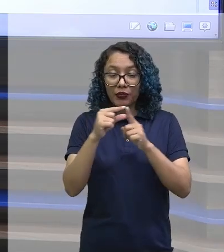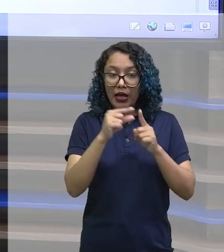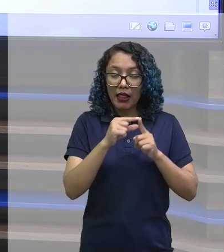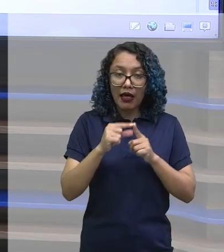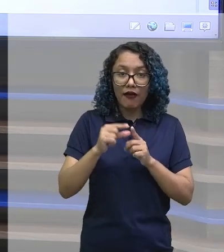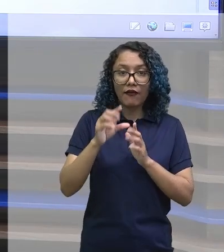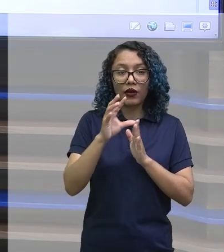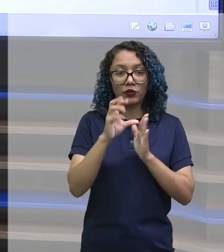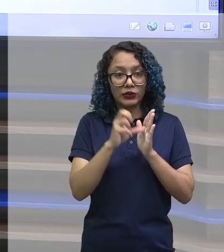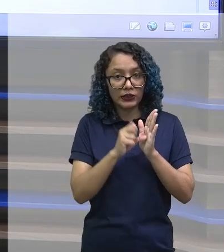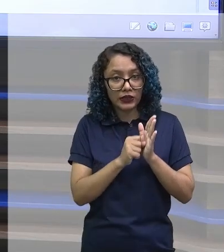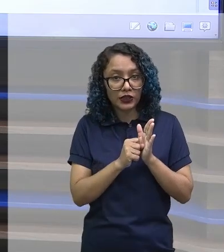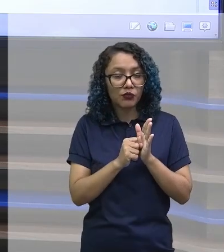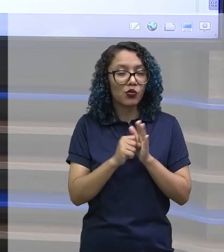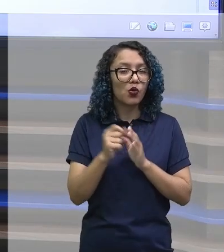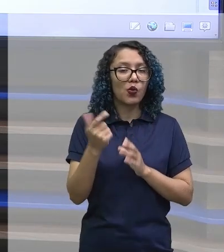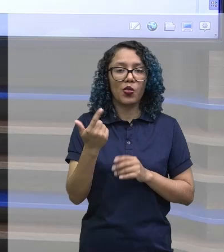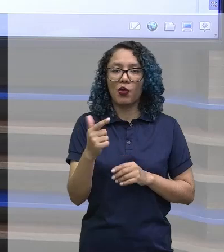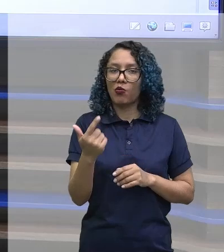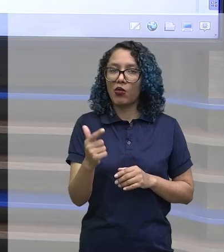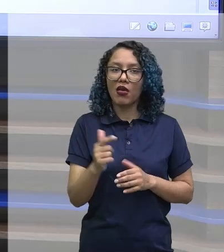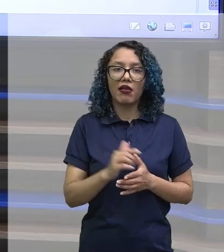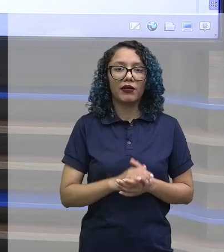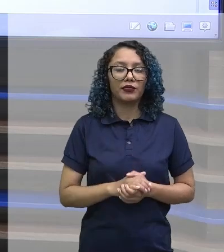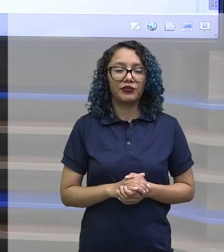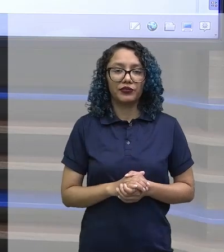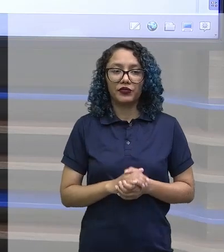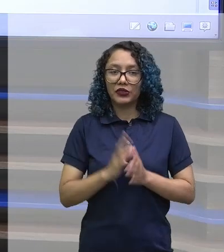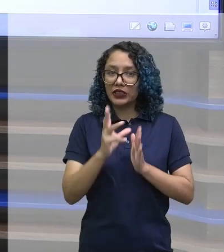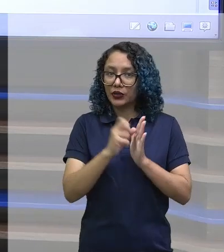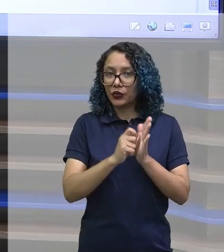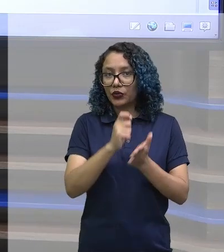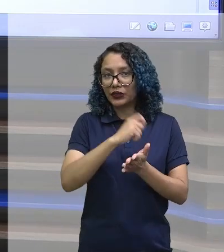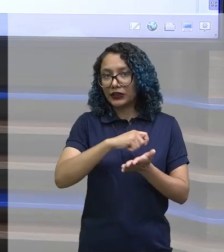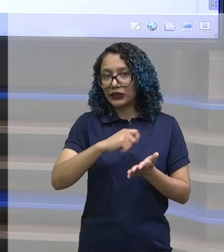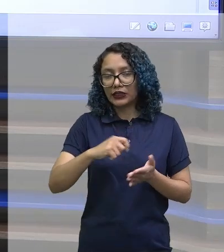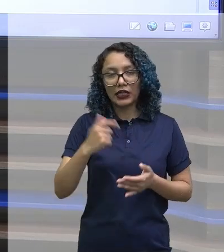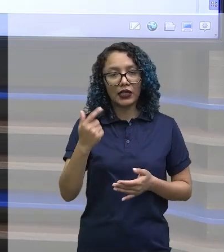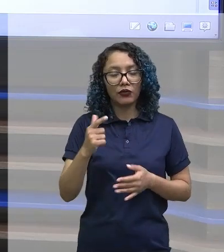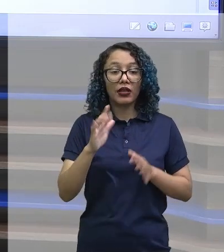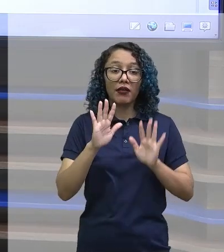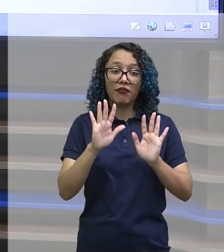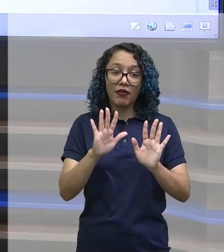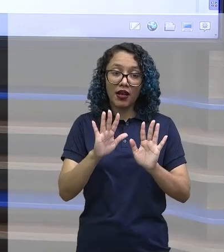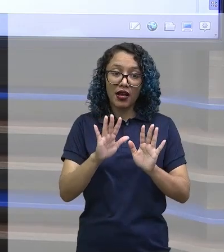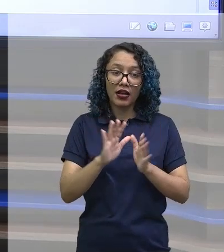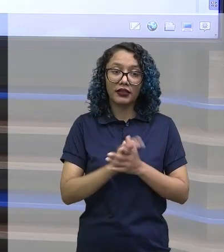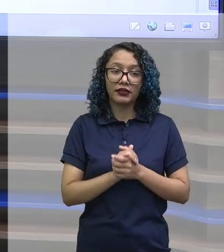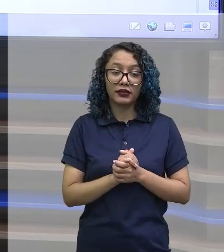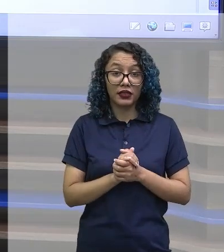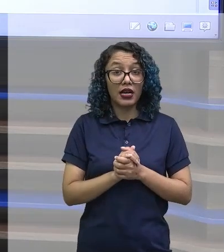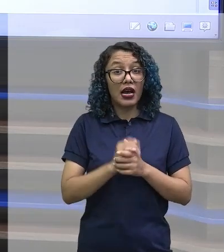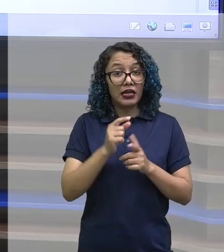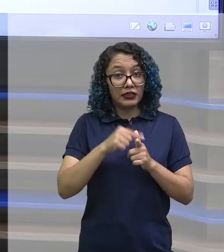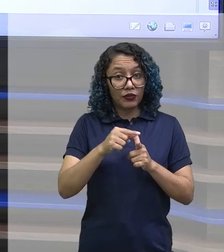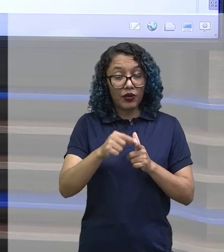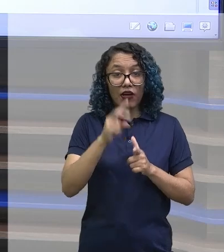têm a acentuação gráfica, mas, ainda assim, ela possui uma sílaba mais